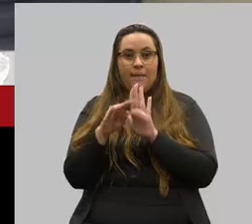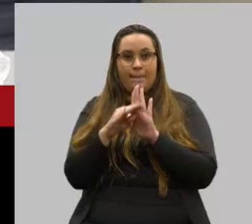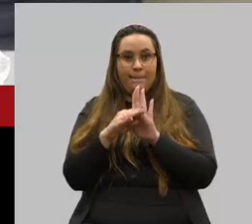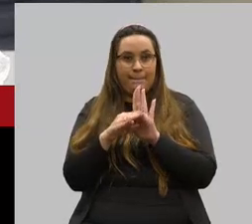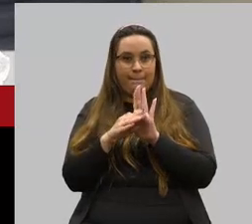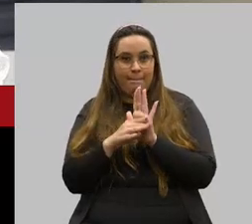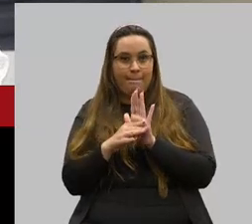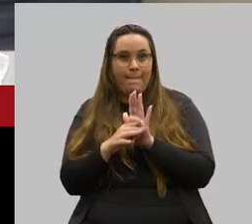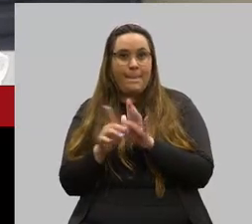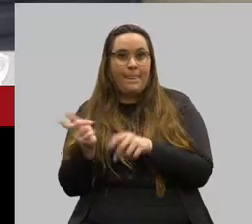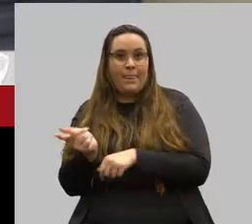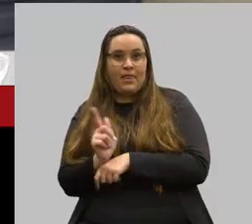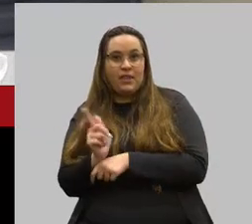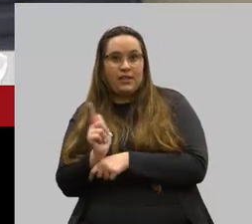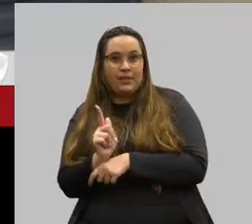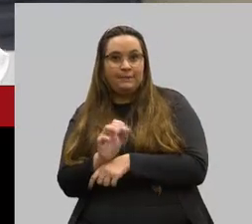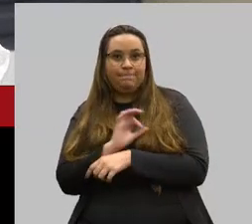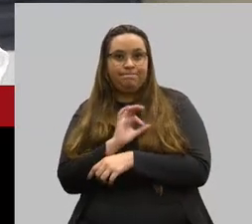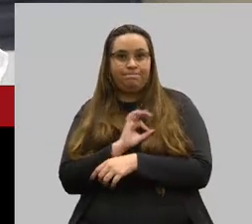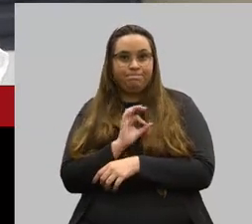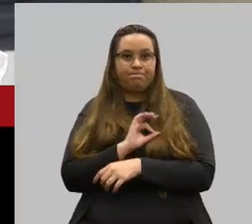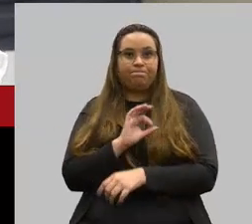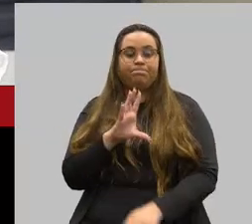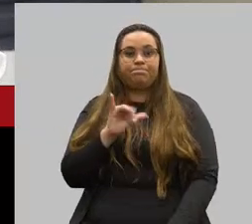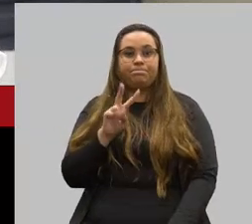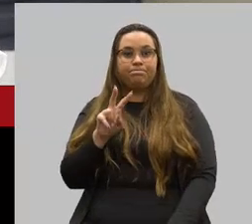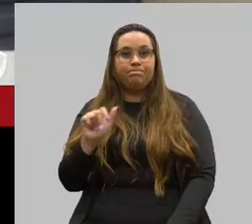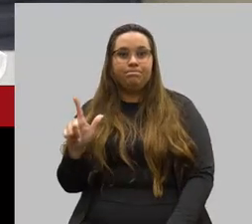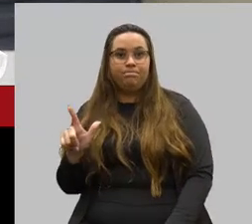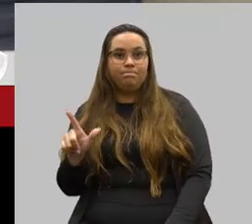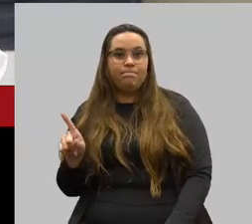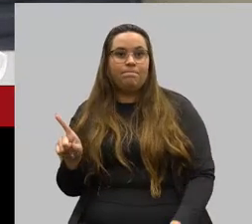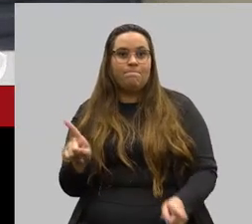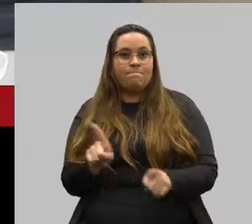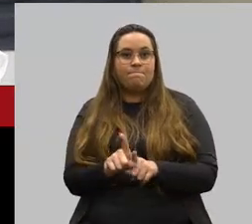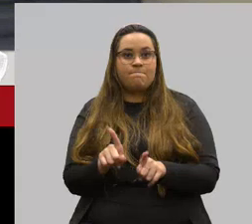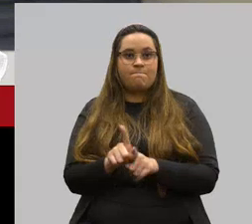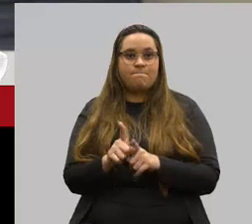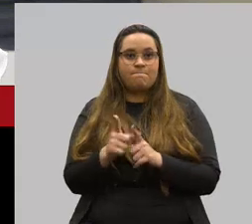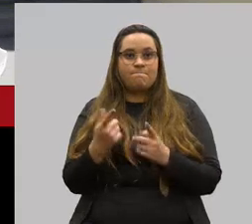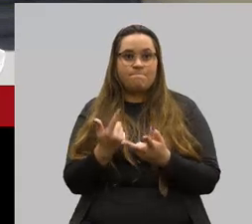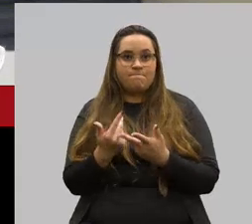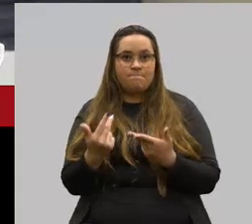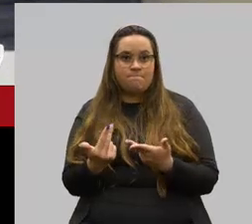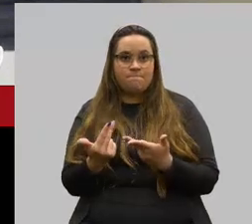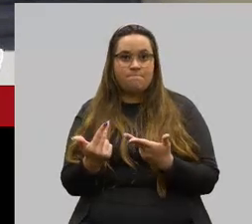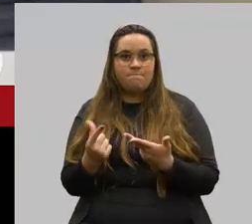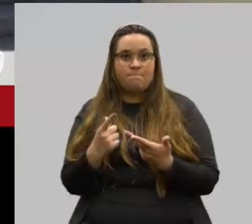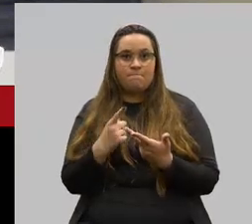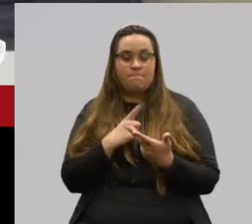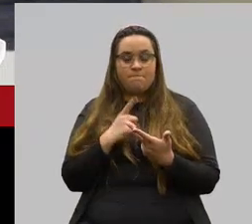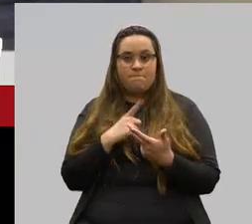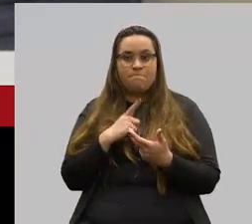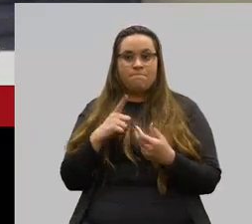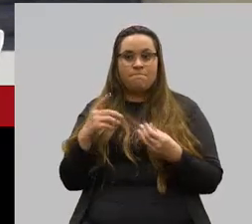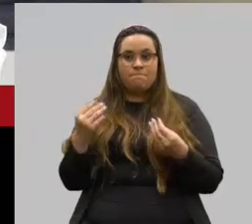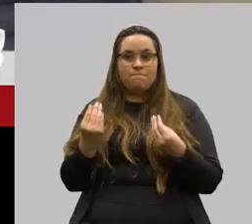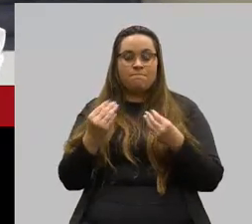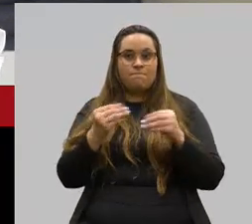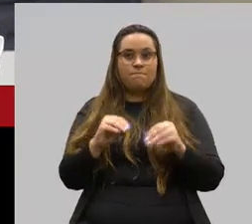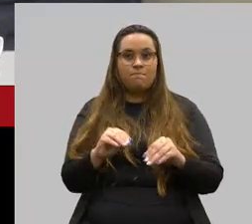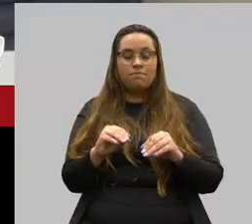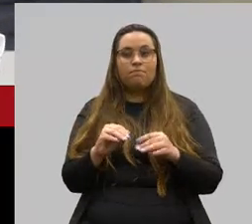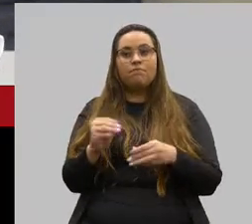da gestão da polícia civil quanto do Governo do Estado todos os esforços T sido envidados de maneira a termos a recomposição dentro